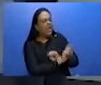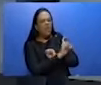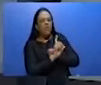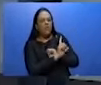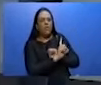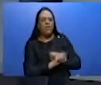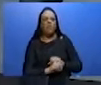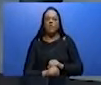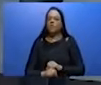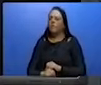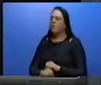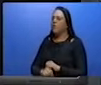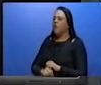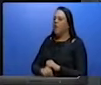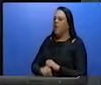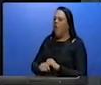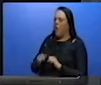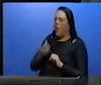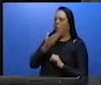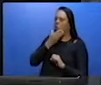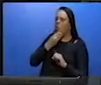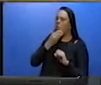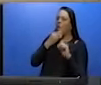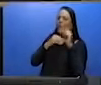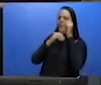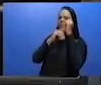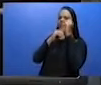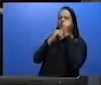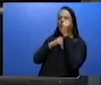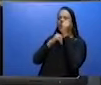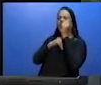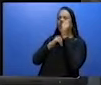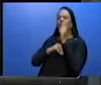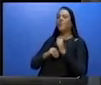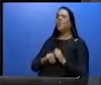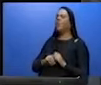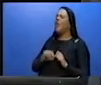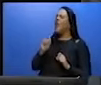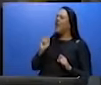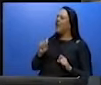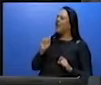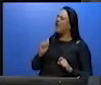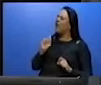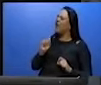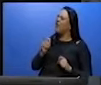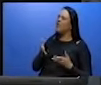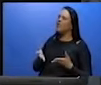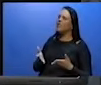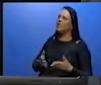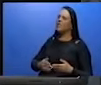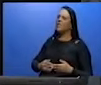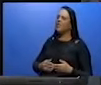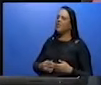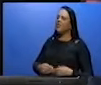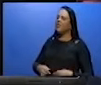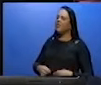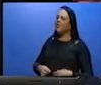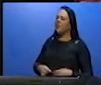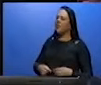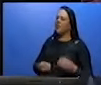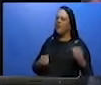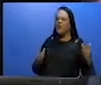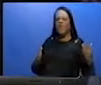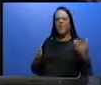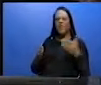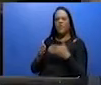quem é você? Olha o personagem misterioso. Quem será que chegou, gente? Será que chegou para ajudar